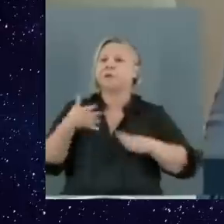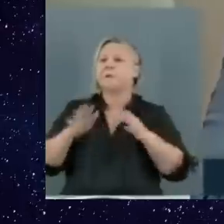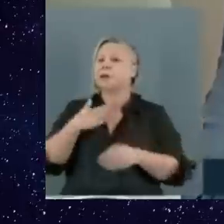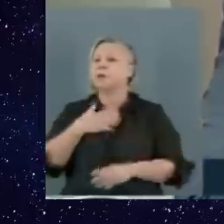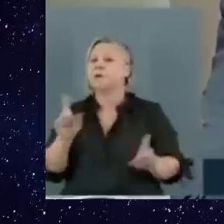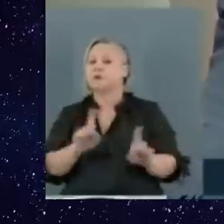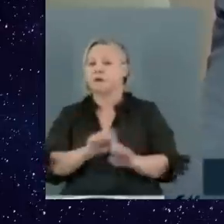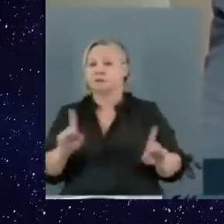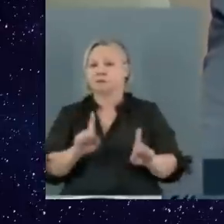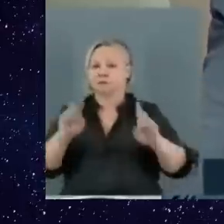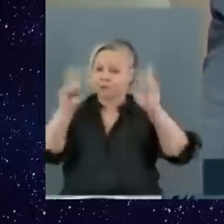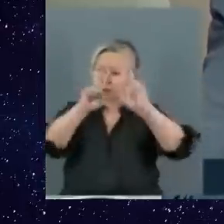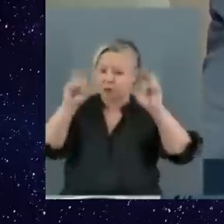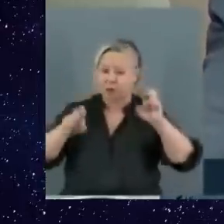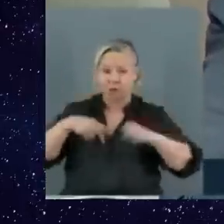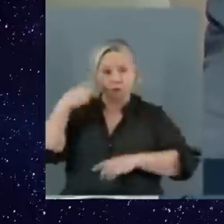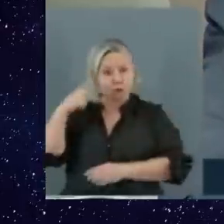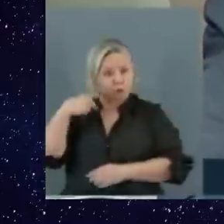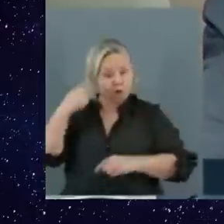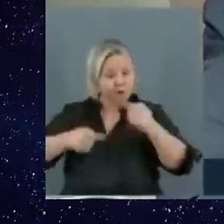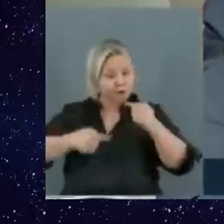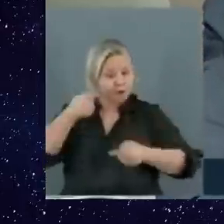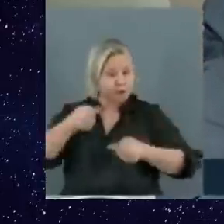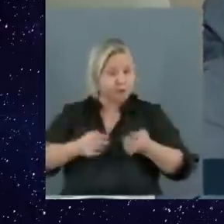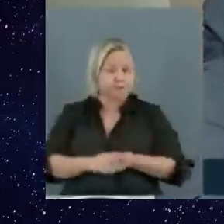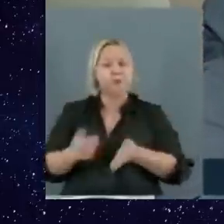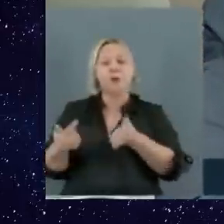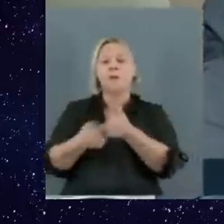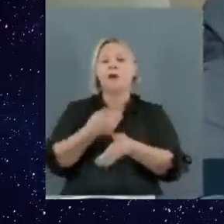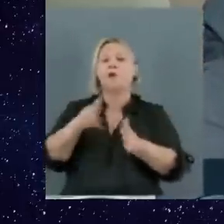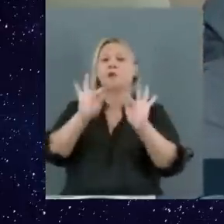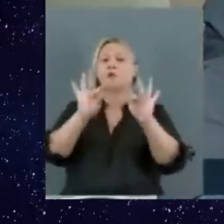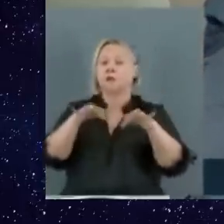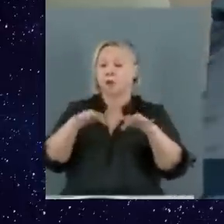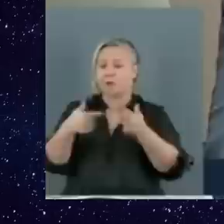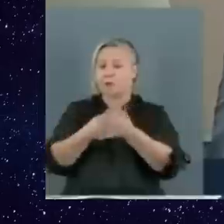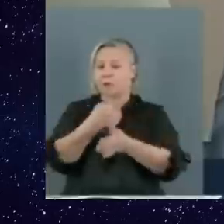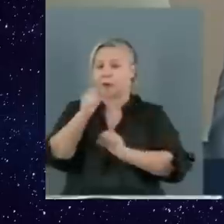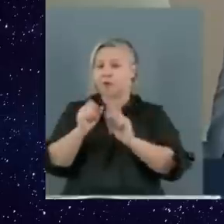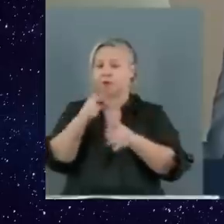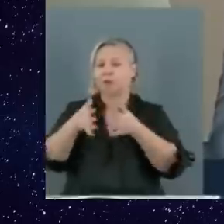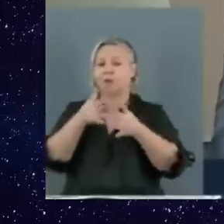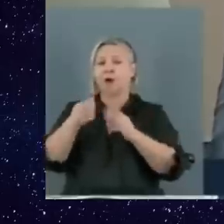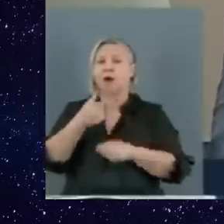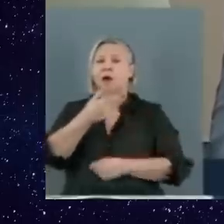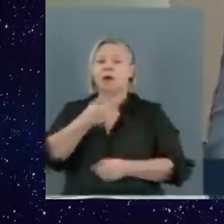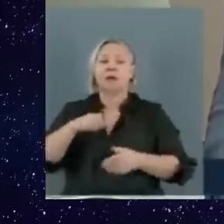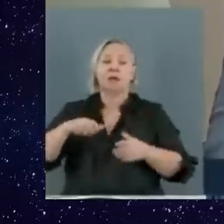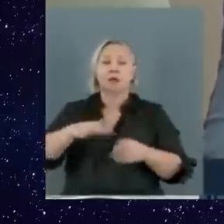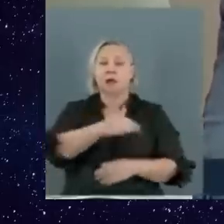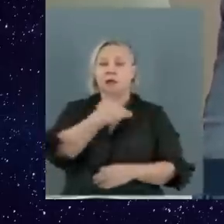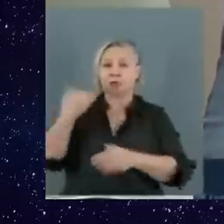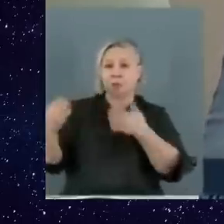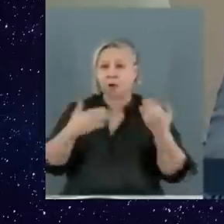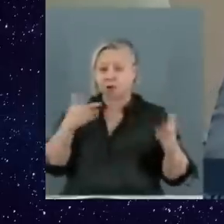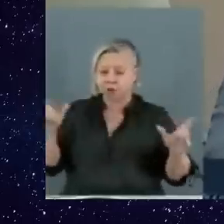parlamentar. Finalmente, o senhor me pergunta sobre O senhor diz que os homicídios diminuíram. Em